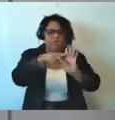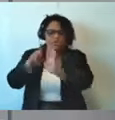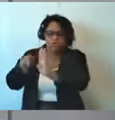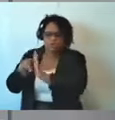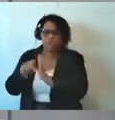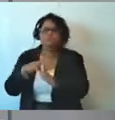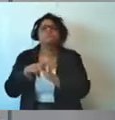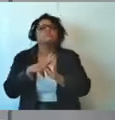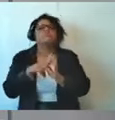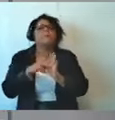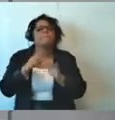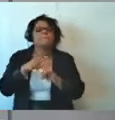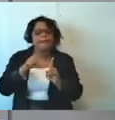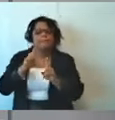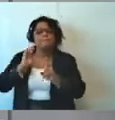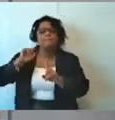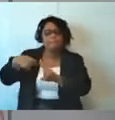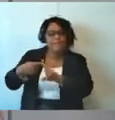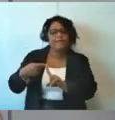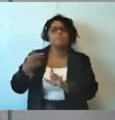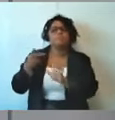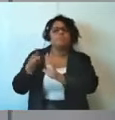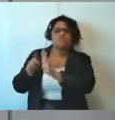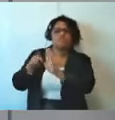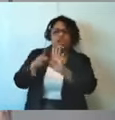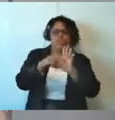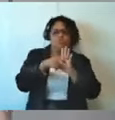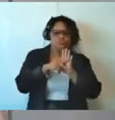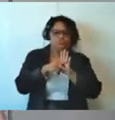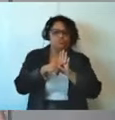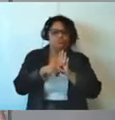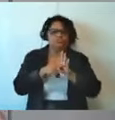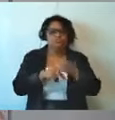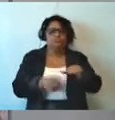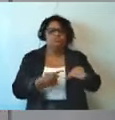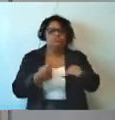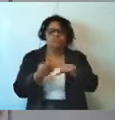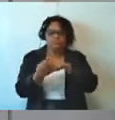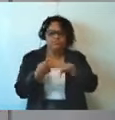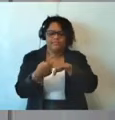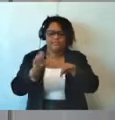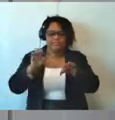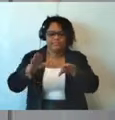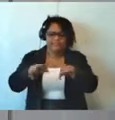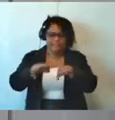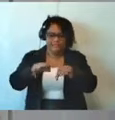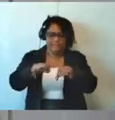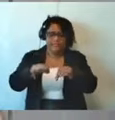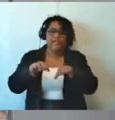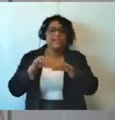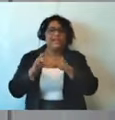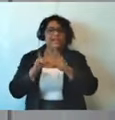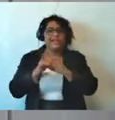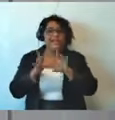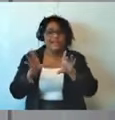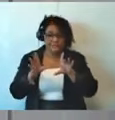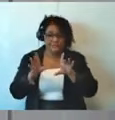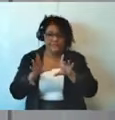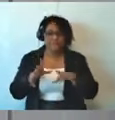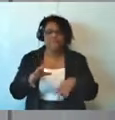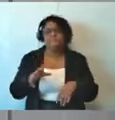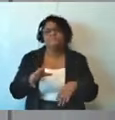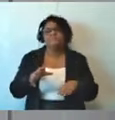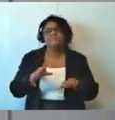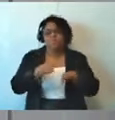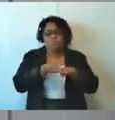incluindo outros projetos, que são os corredores, que vão ficar livres, eles vão passar no corredor. As questões dos buracos, gente, é muito